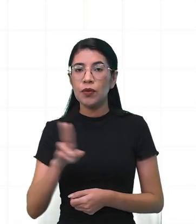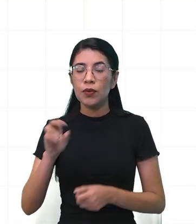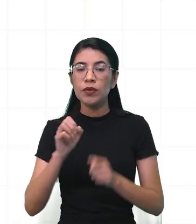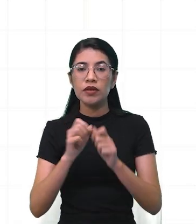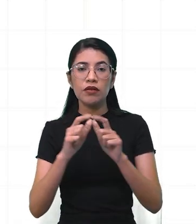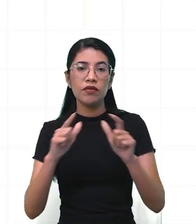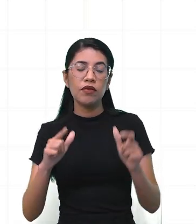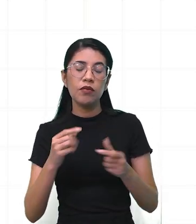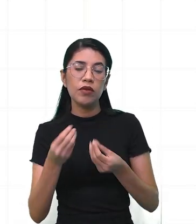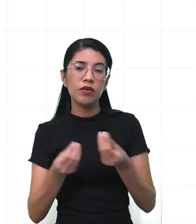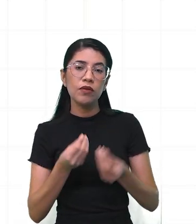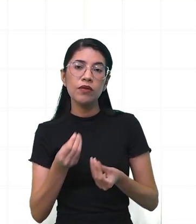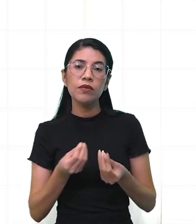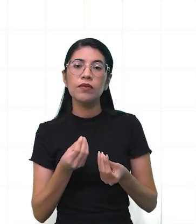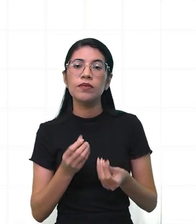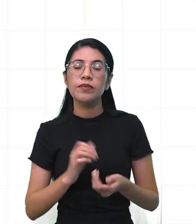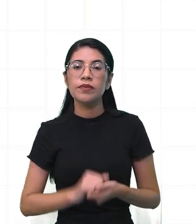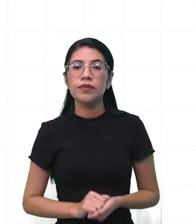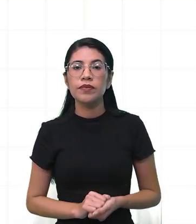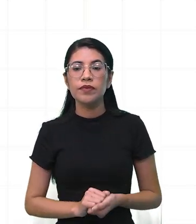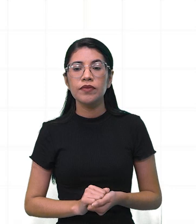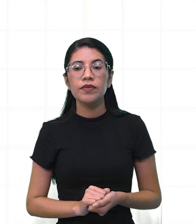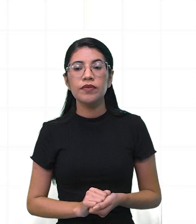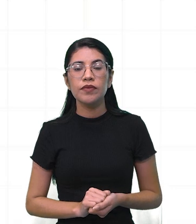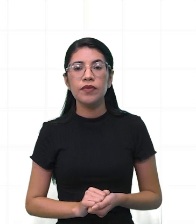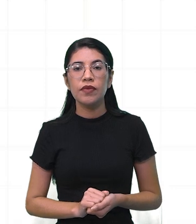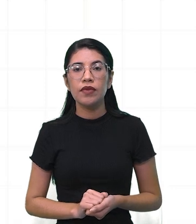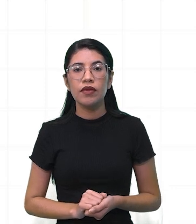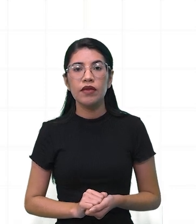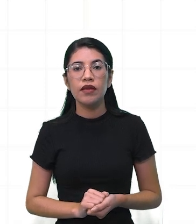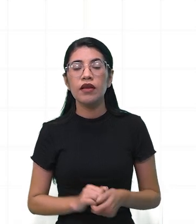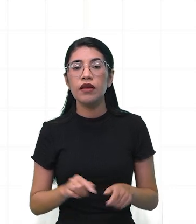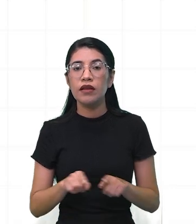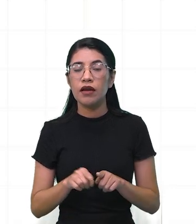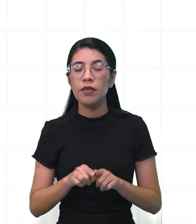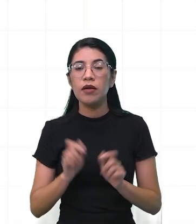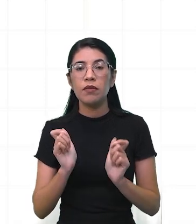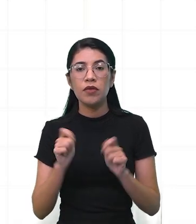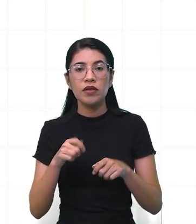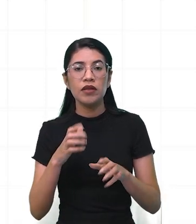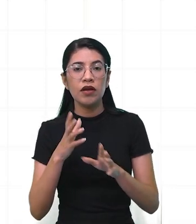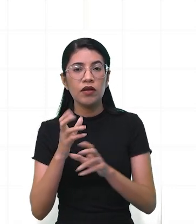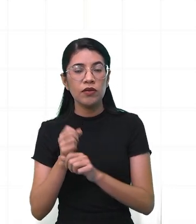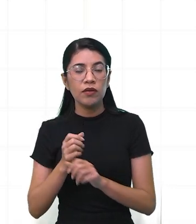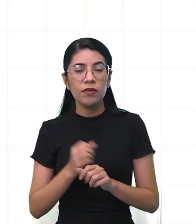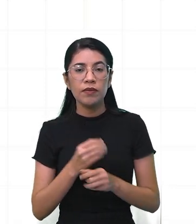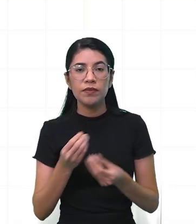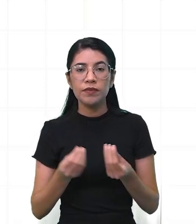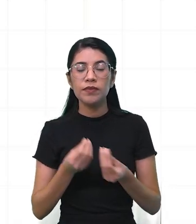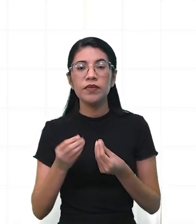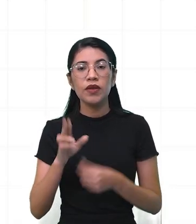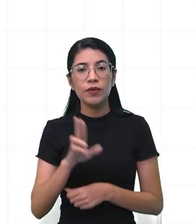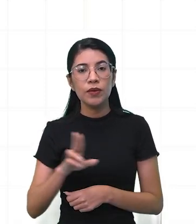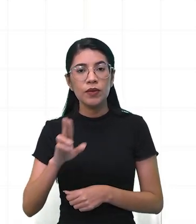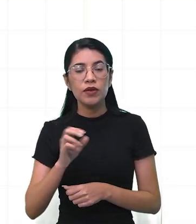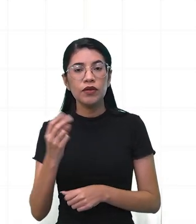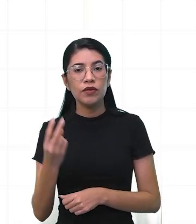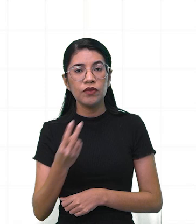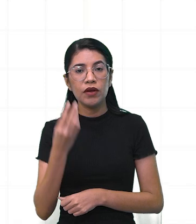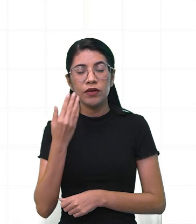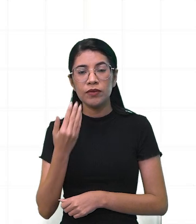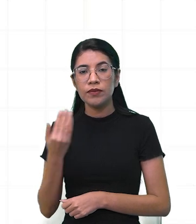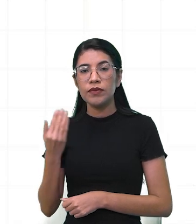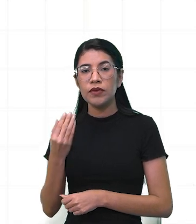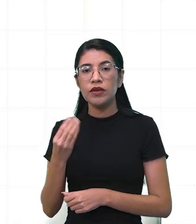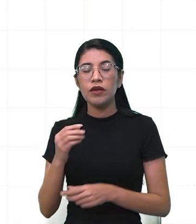temos. Então, uma outra forma da gente encontrar esse valor também é pegando esse valor aqui, ó, dos